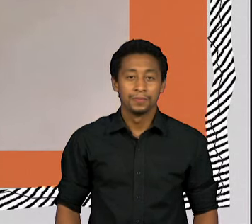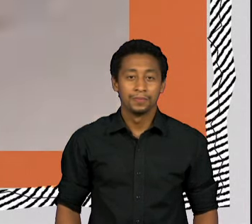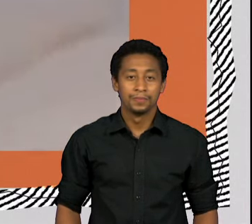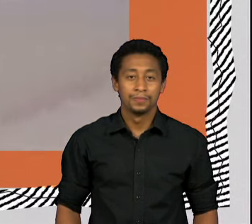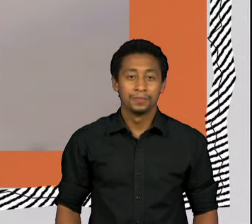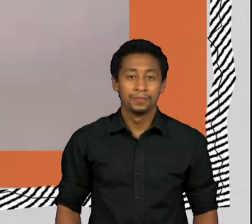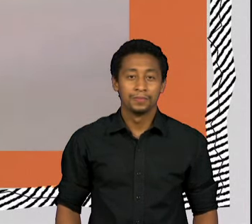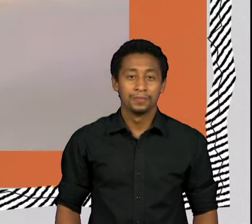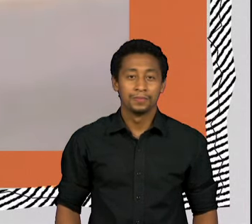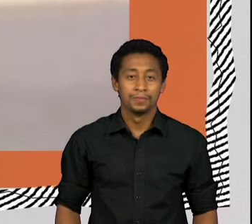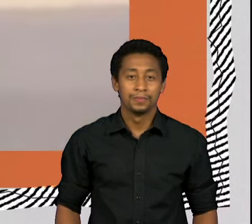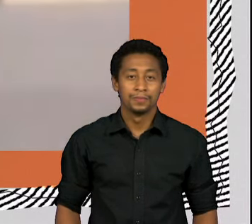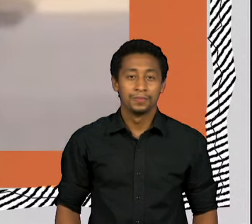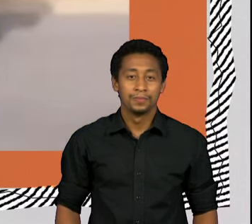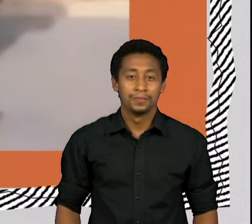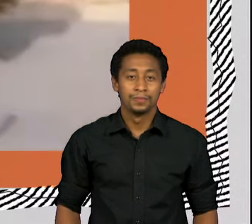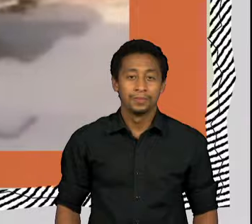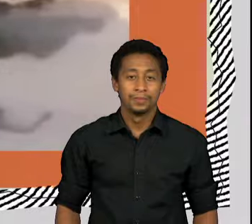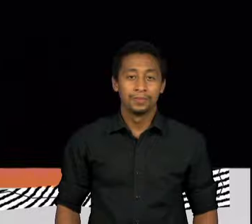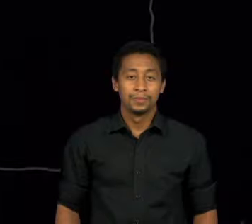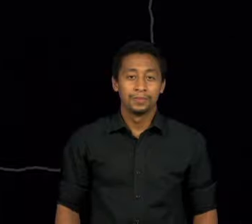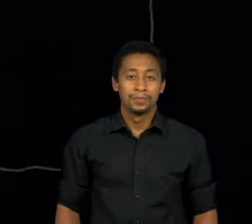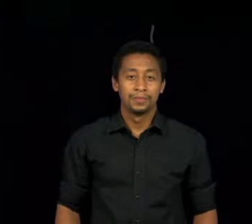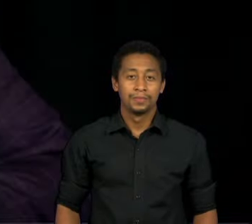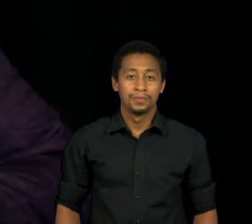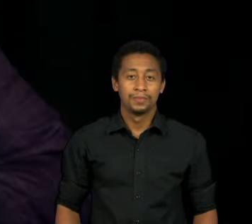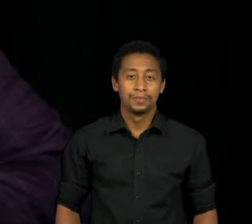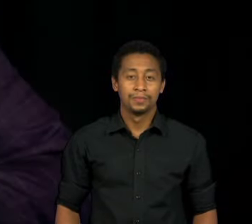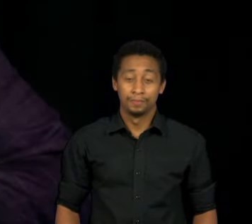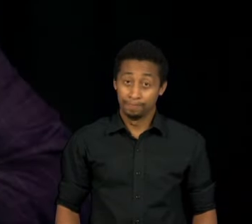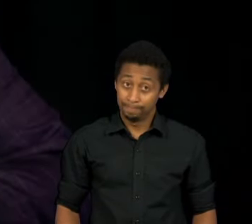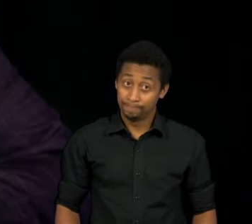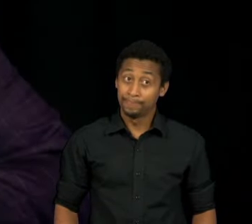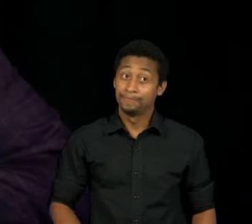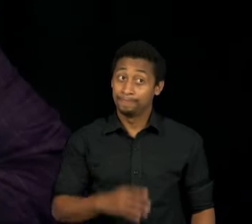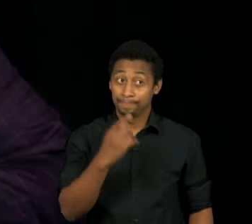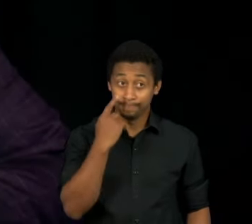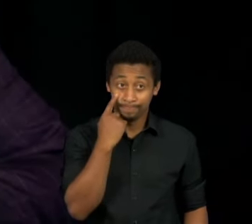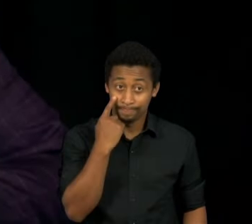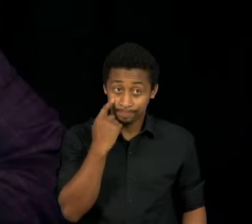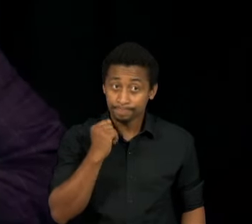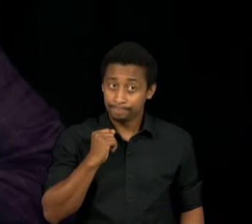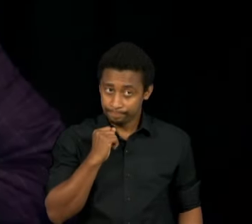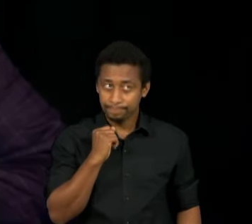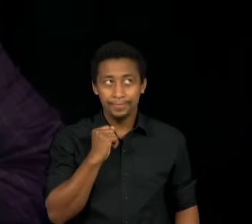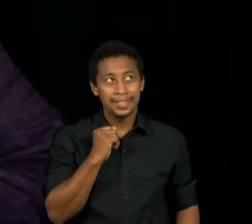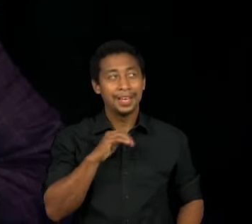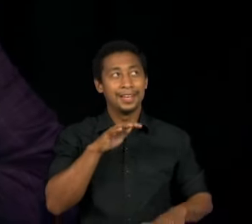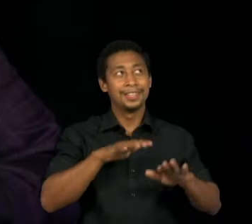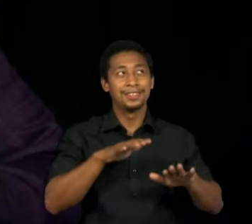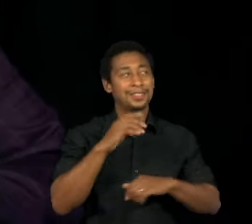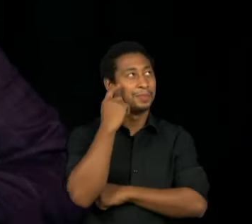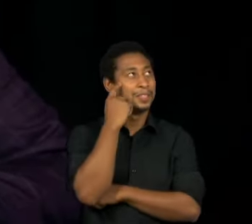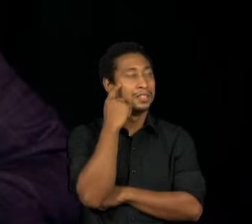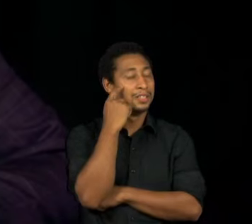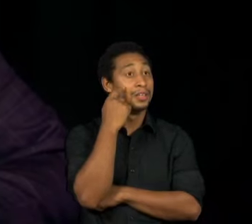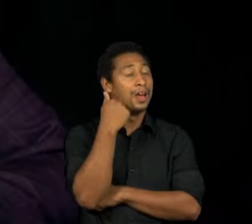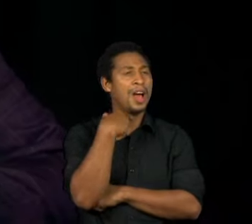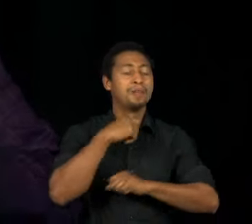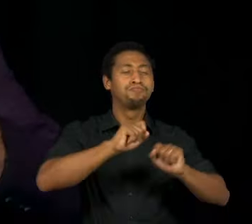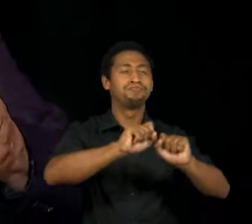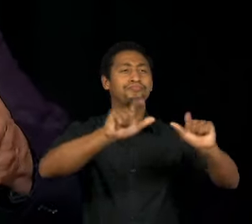o jogo e tem ainda uma coisa que é Ah eu vou então assistir o